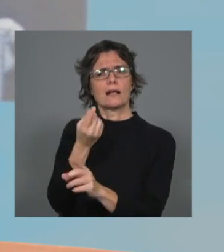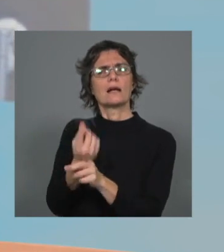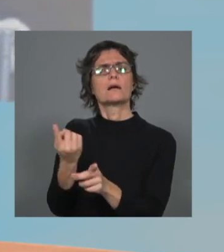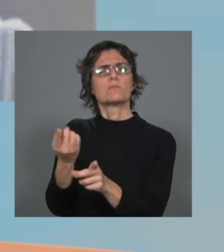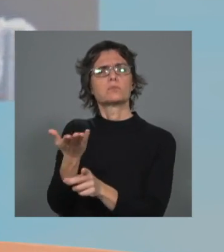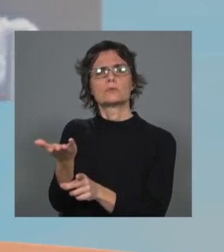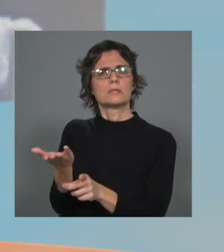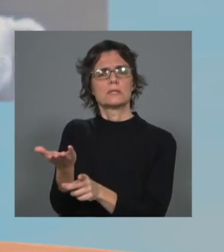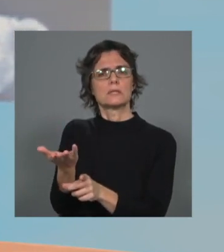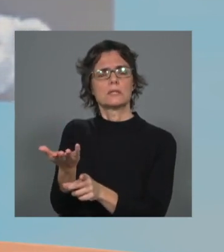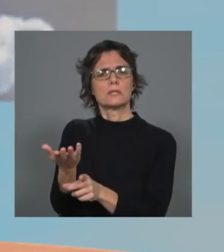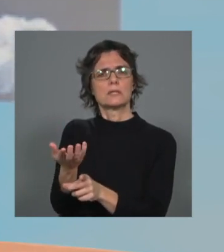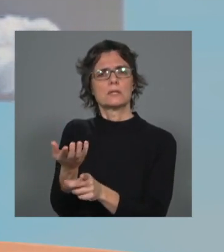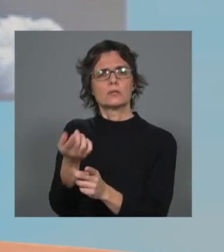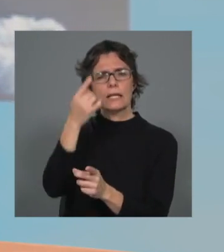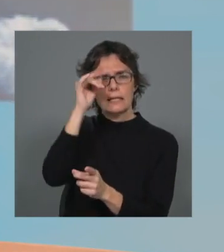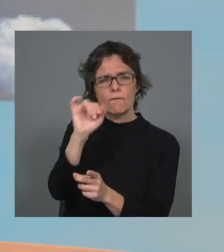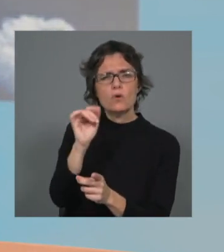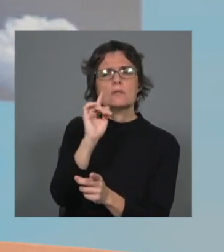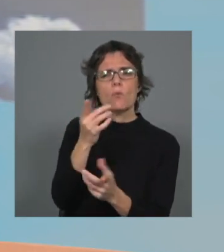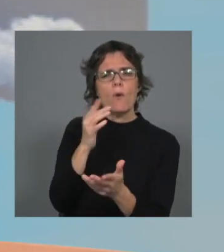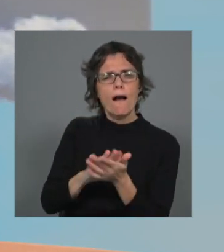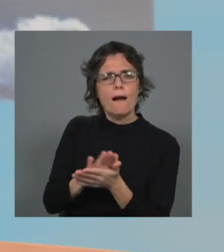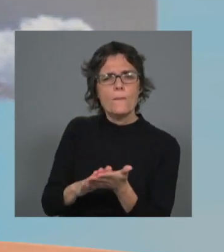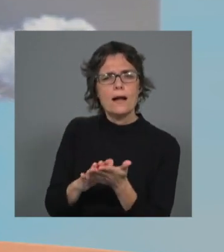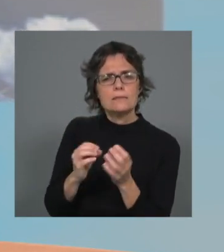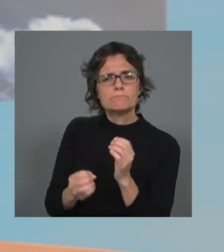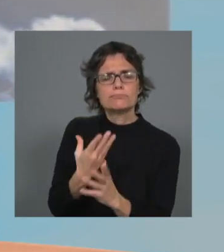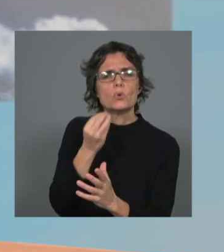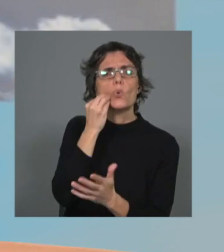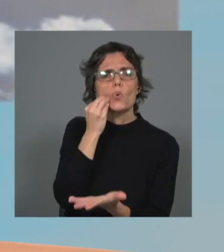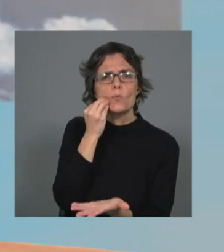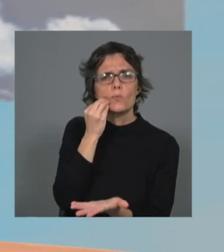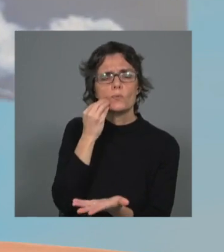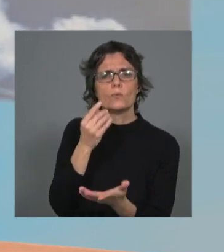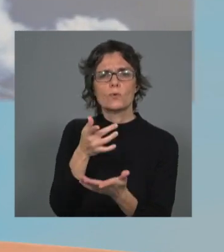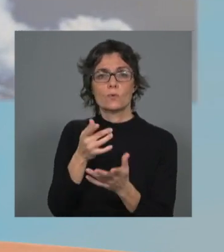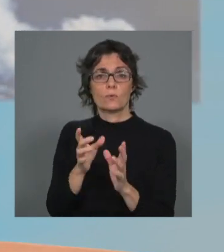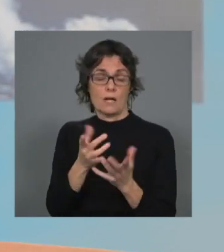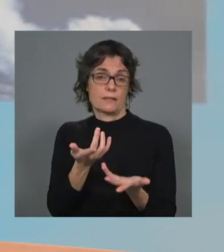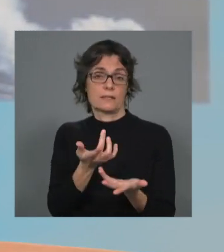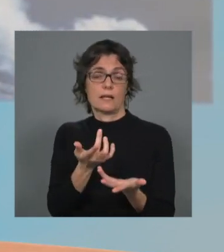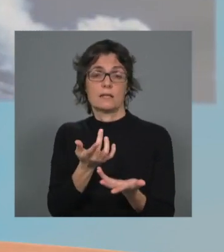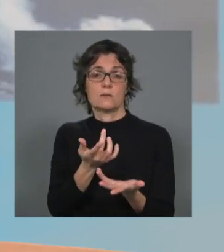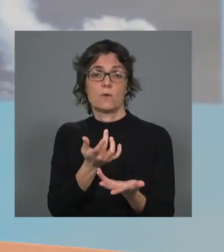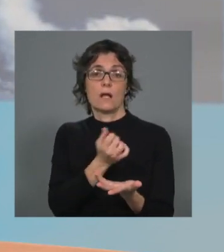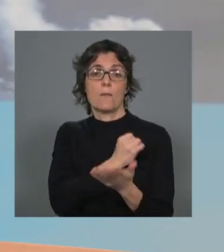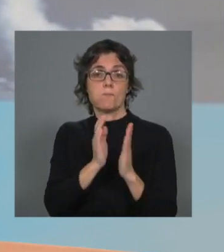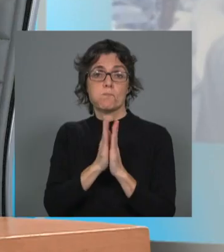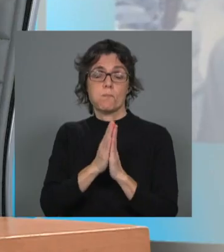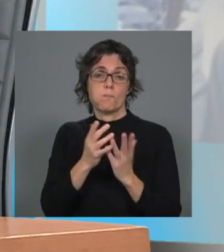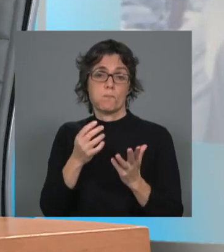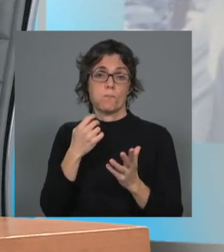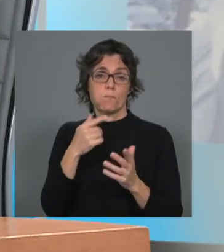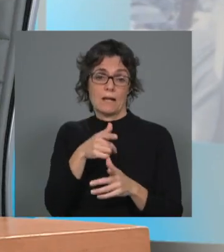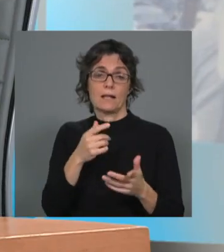isto encaixava perfeitamente numa paróquia, numa comunidade cristã, como é o caso aqui da comunidade da Capela do Rato? Bem, o mérito foi